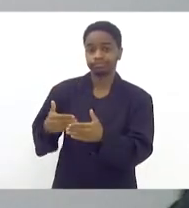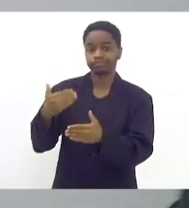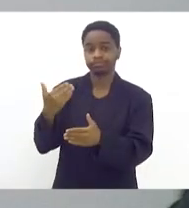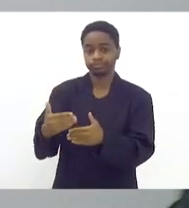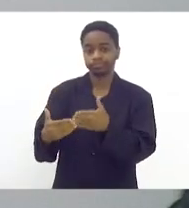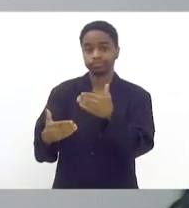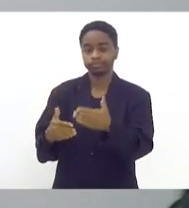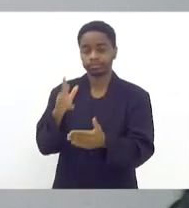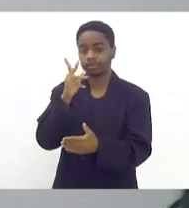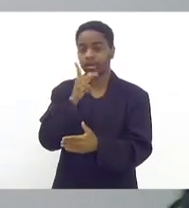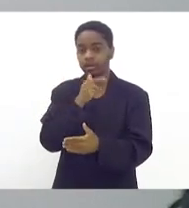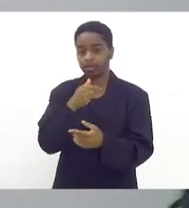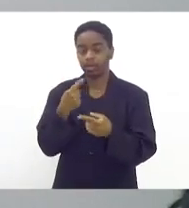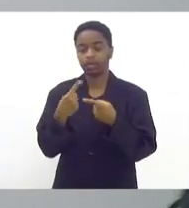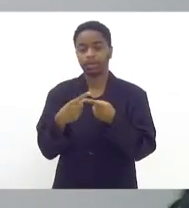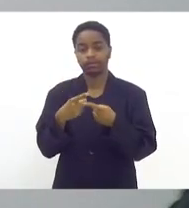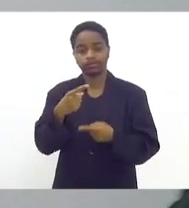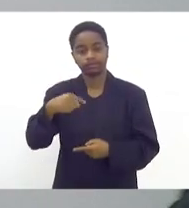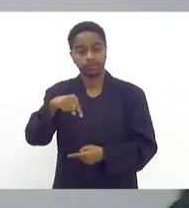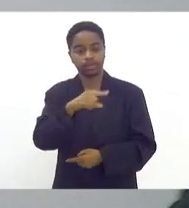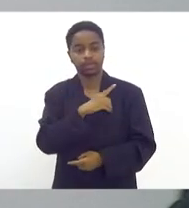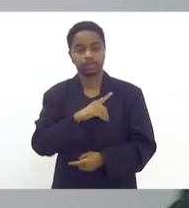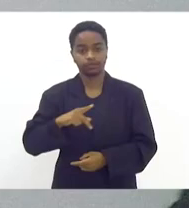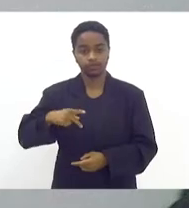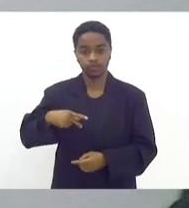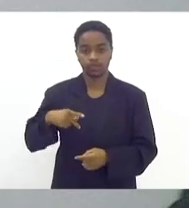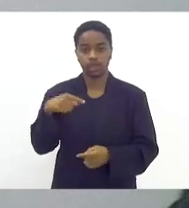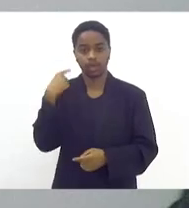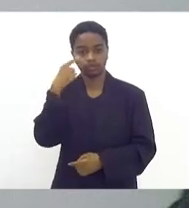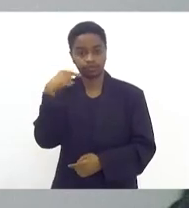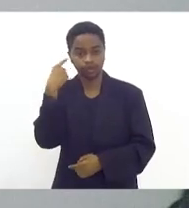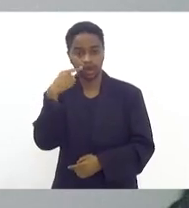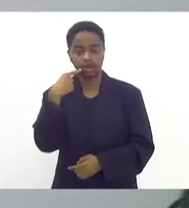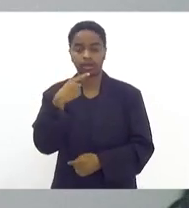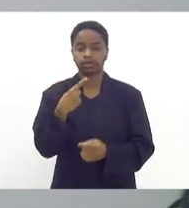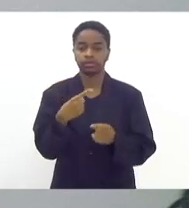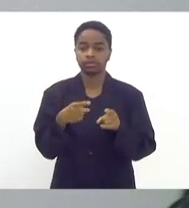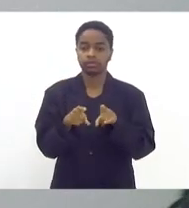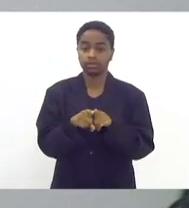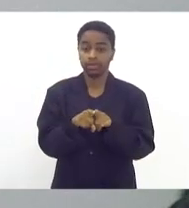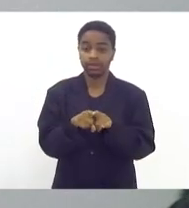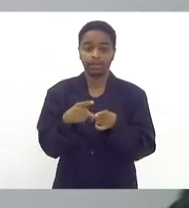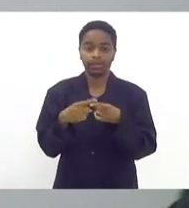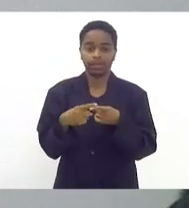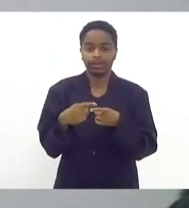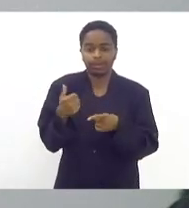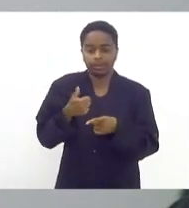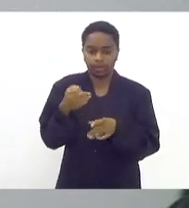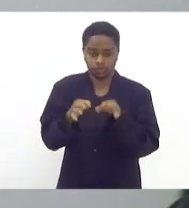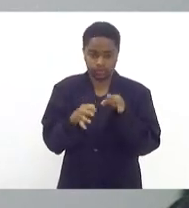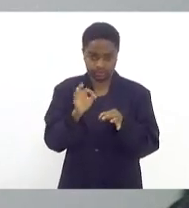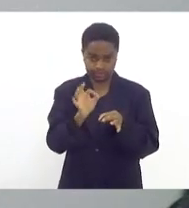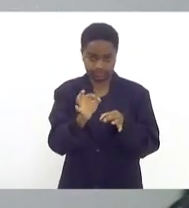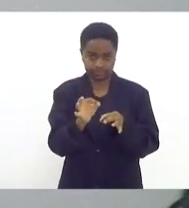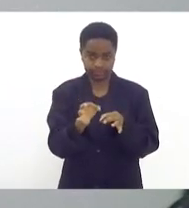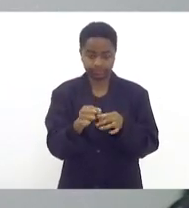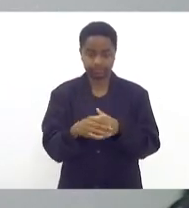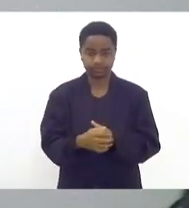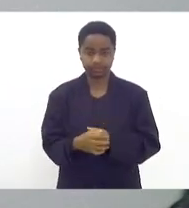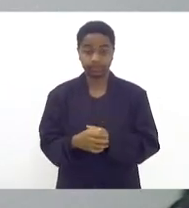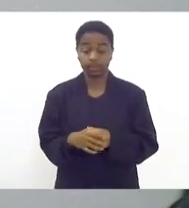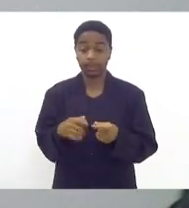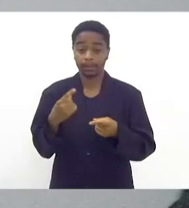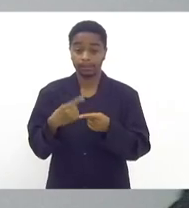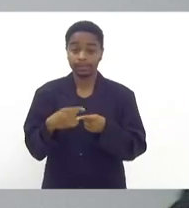os senhores defensores os senhores advogados quando recebem são os primeiros juízes né quando a as